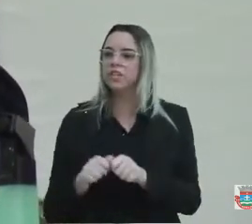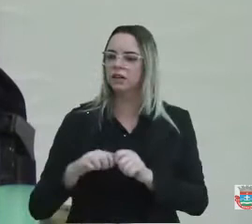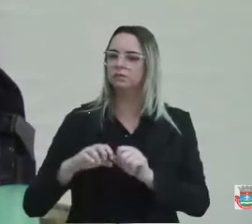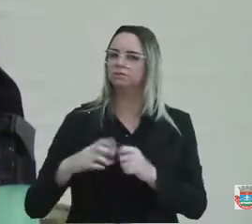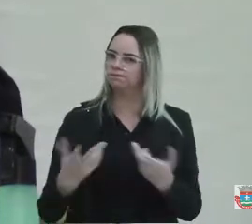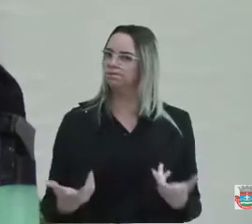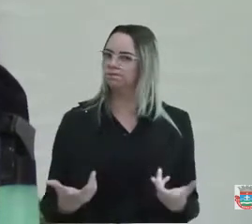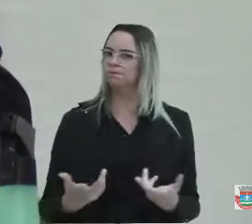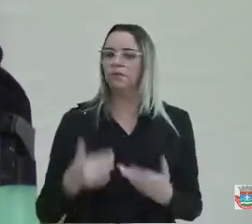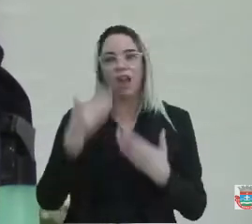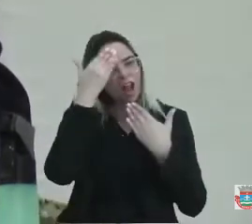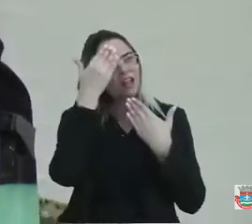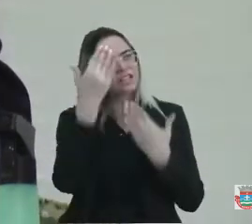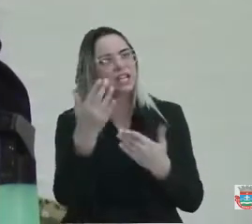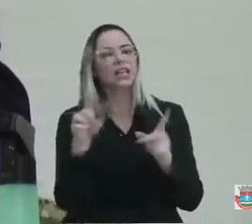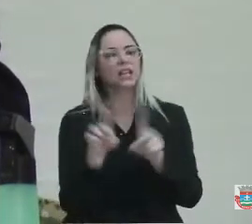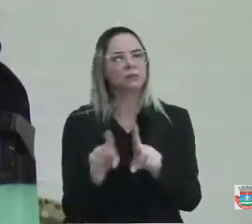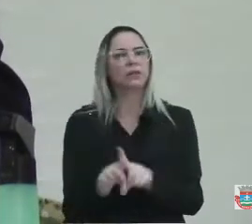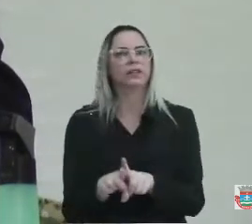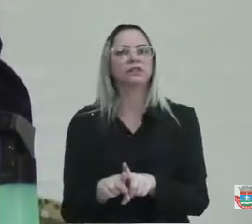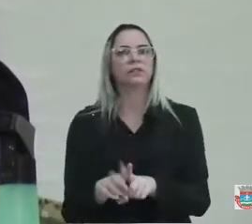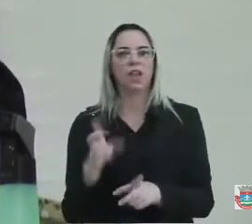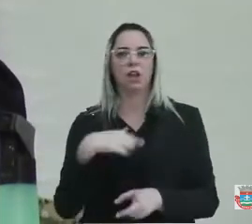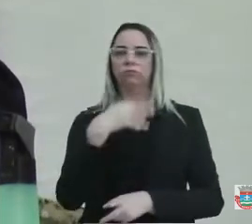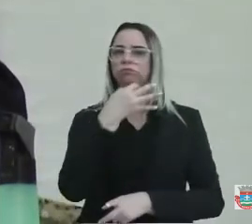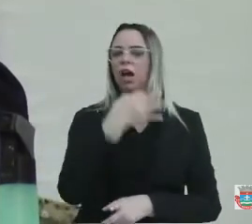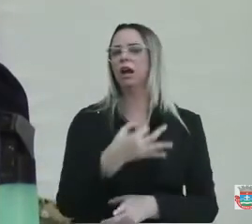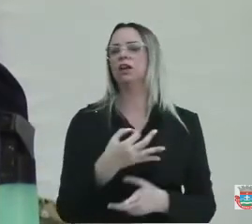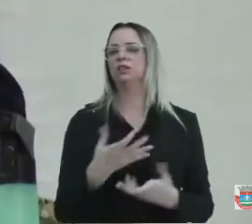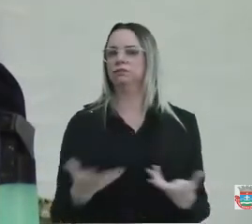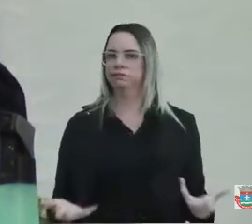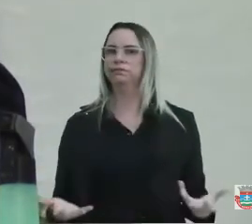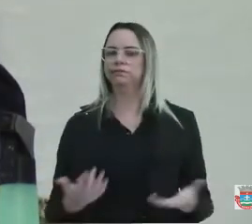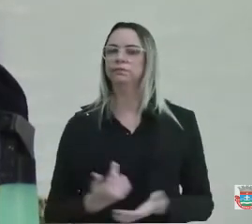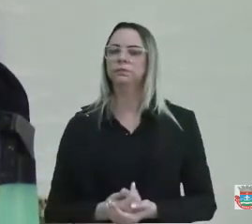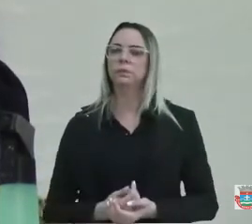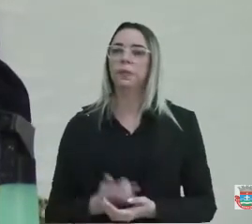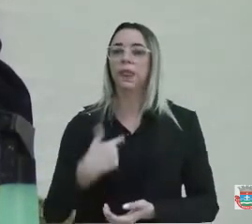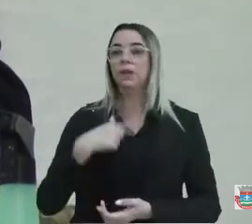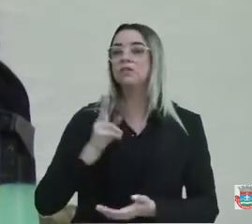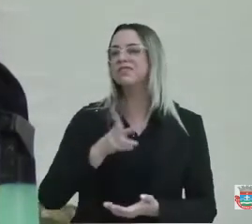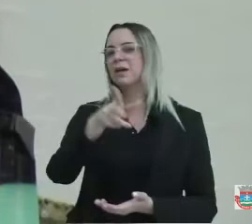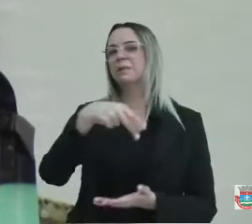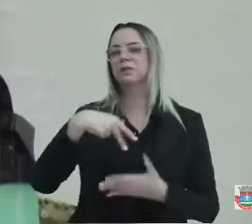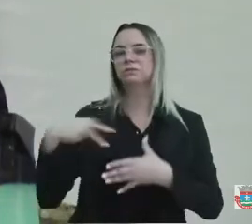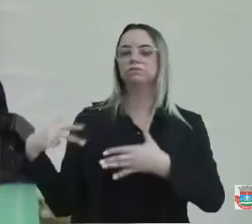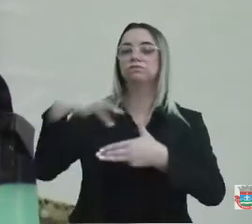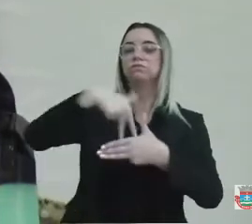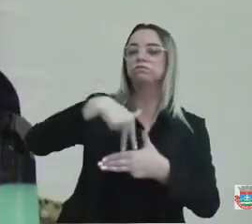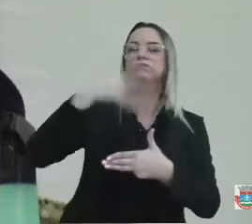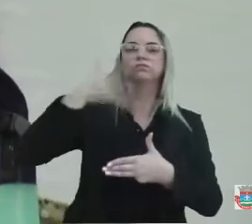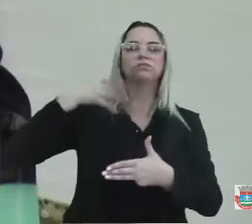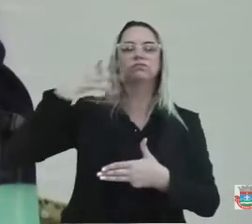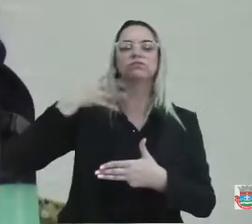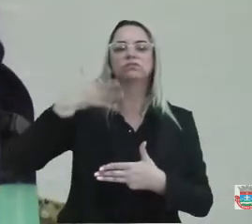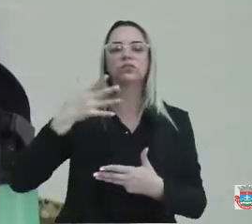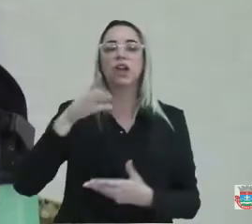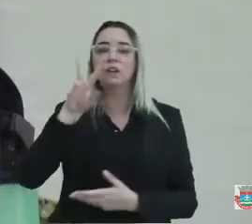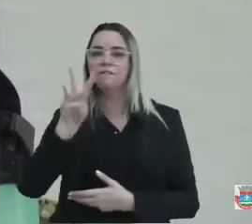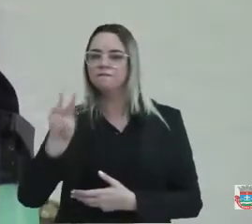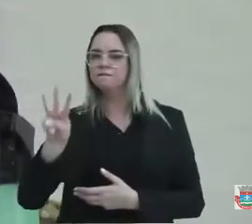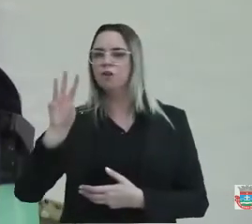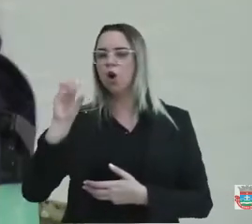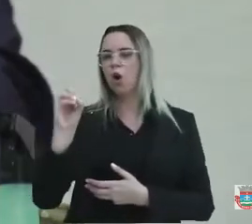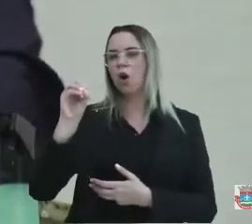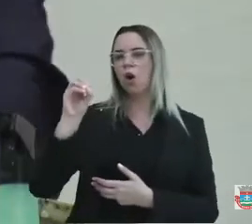né? Olha, vamos fazer de novo. Então, é o que eu digo. Eu sempre digo aqui, eu voto em Vônio Queiroz, que é meu deputado, voto em